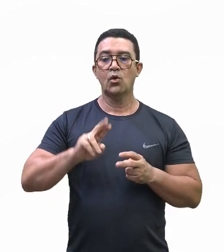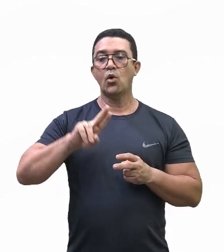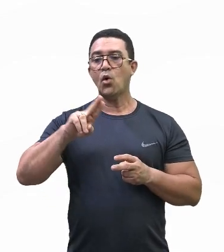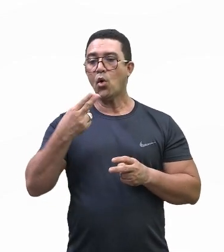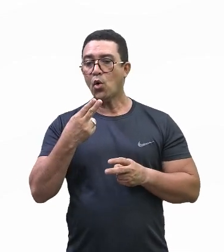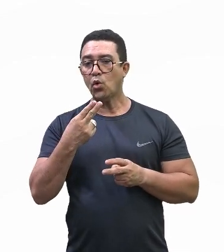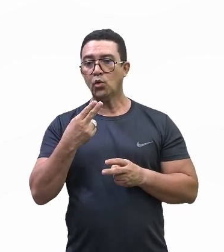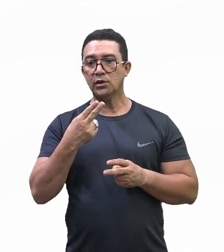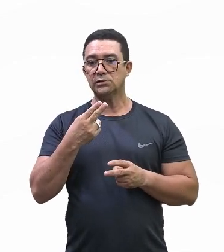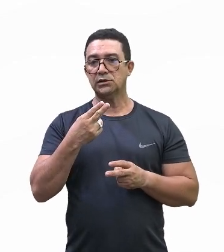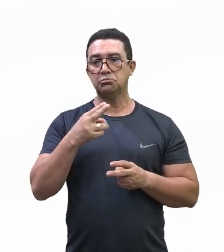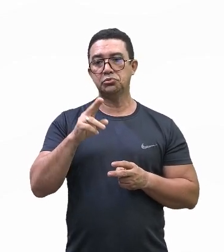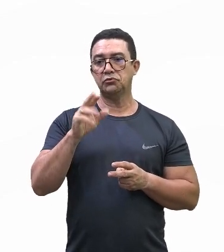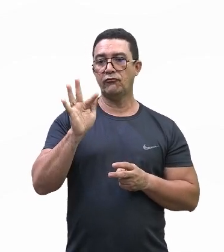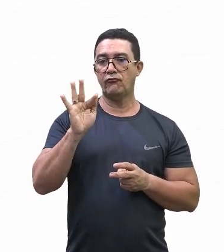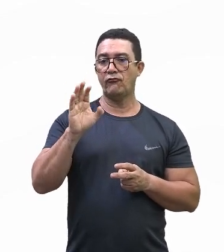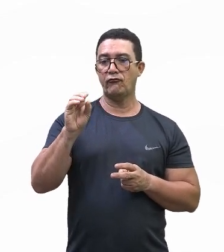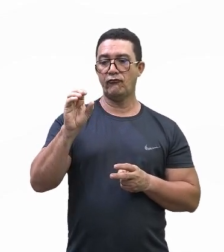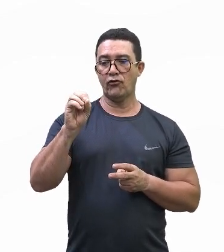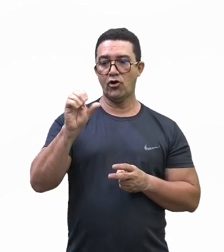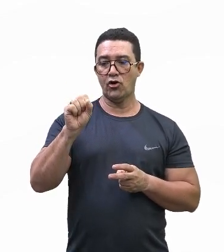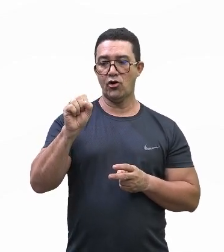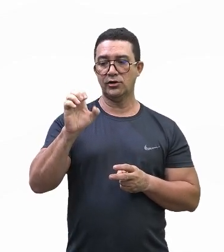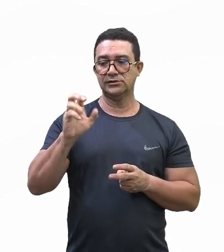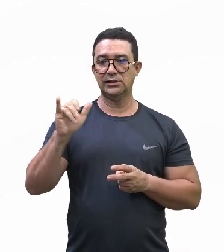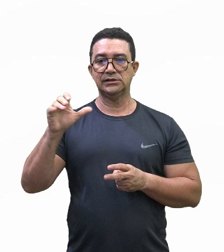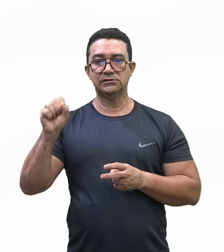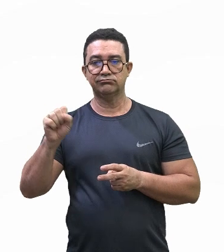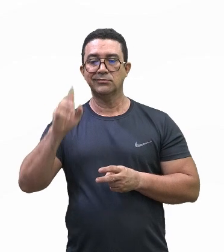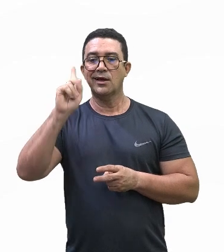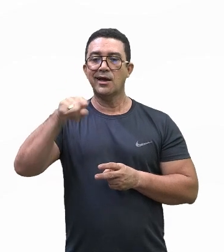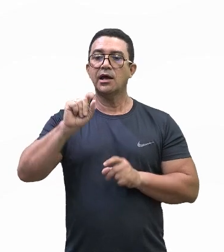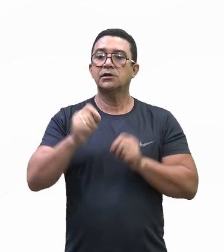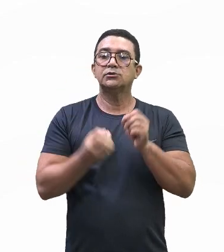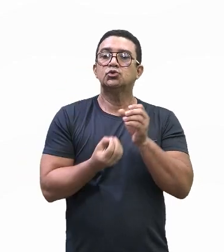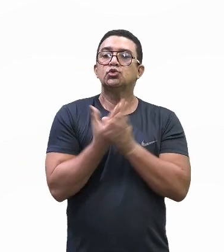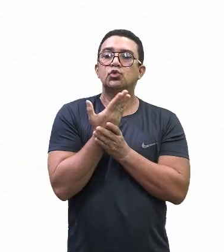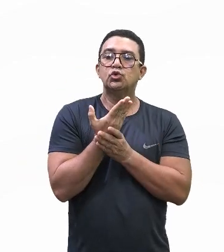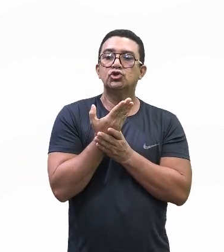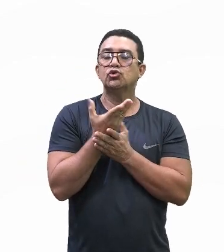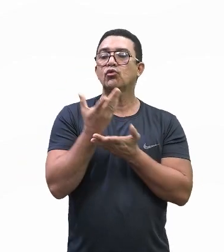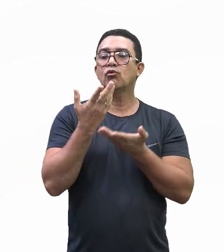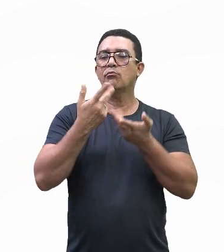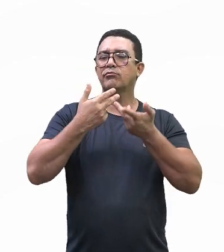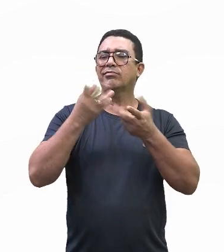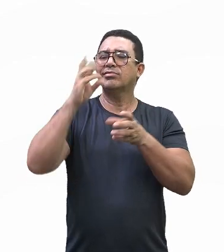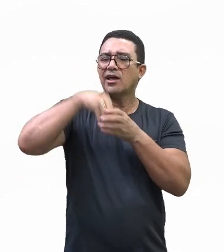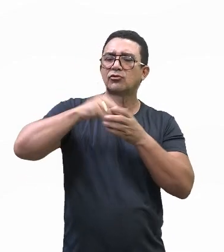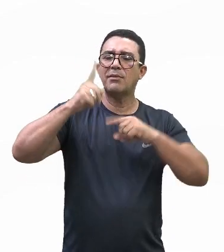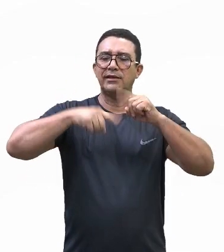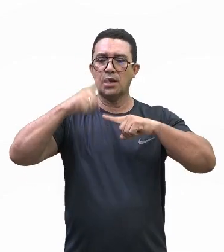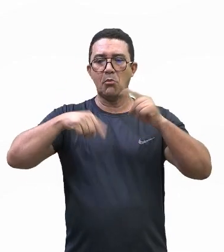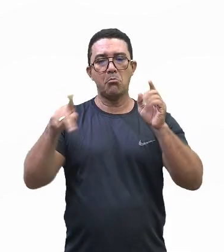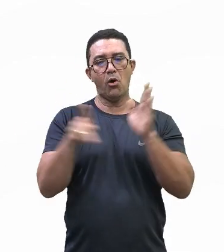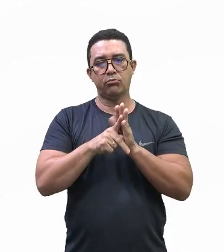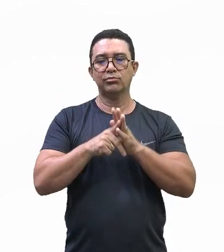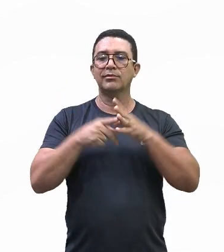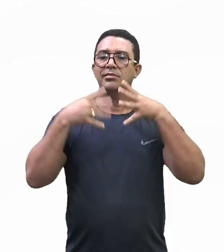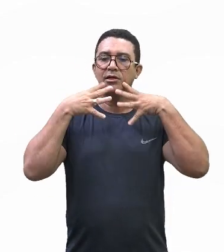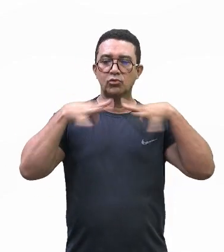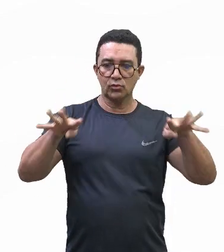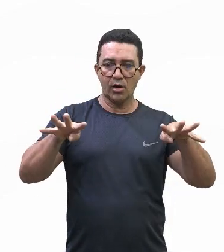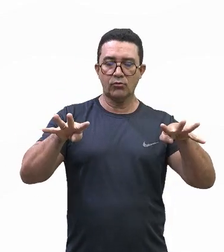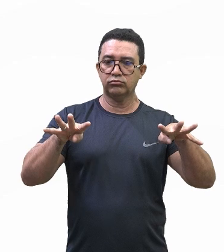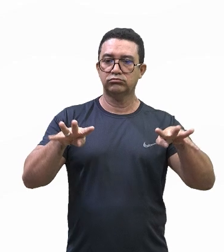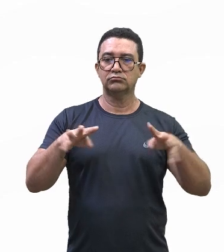não fósseis, né? E esses são aqueles que são formados por recursos naturais que se renovam em intervalos